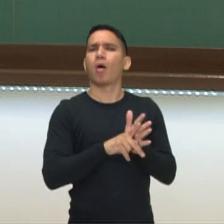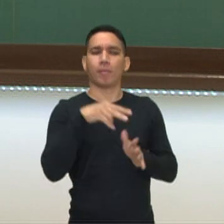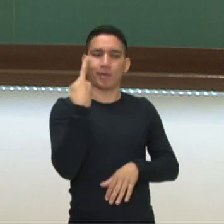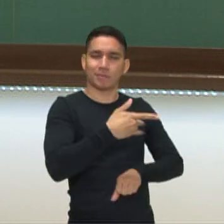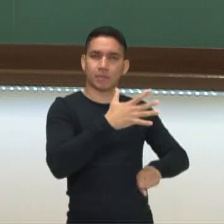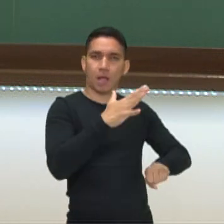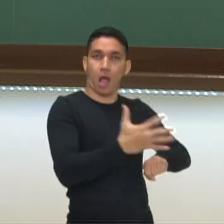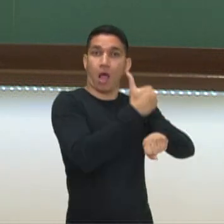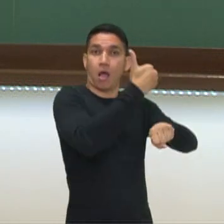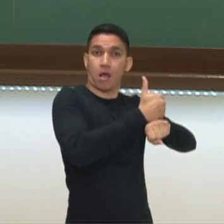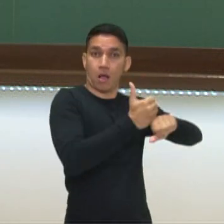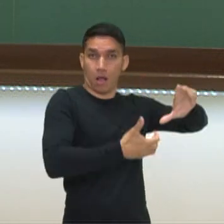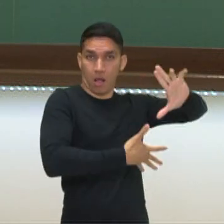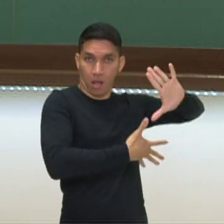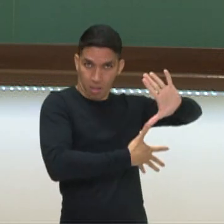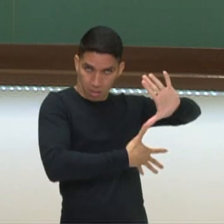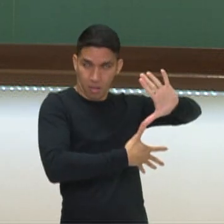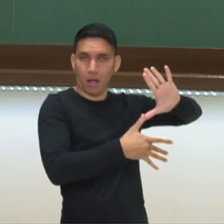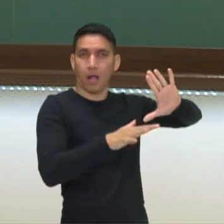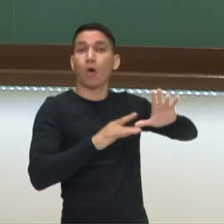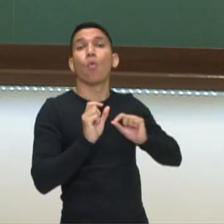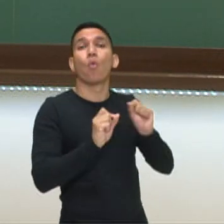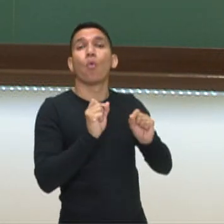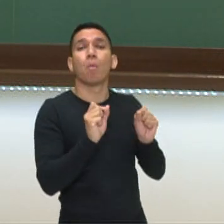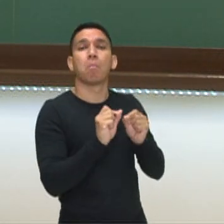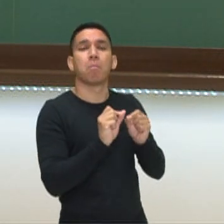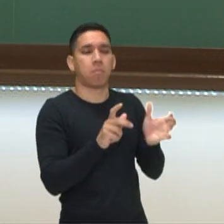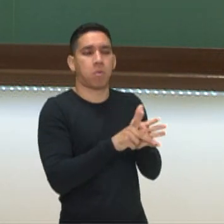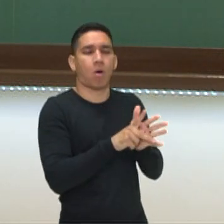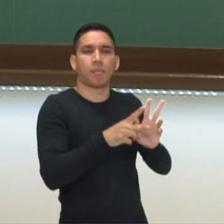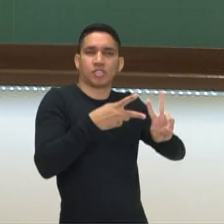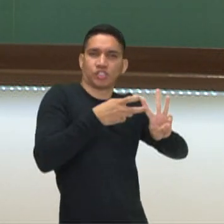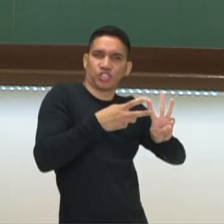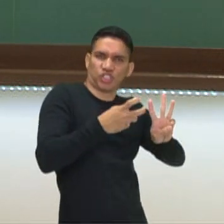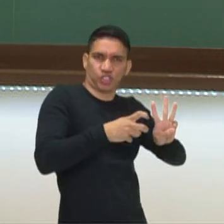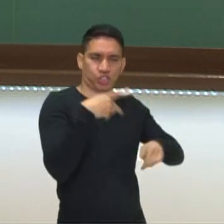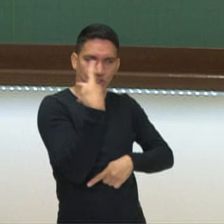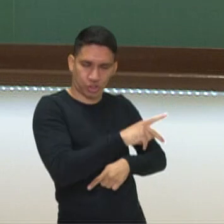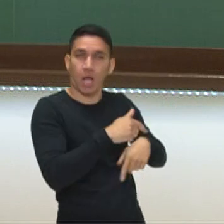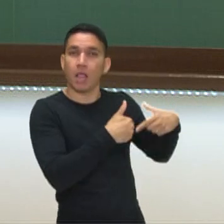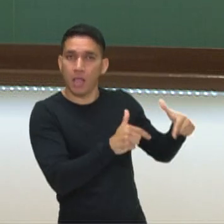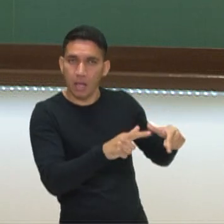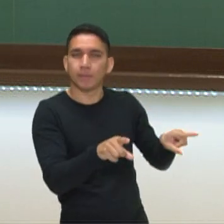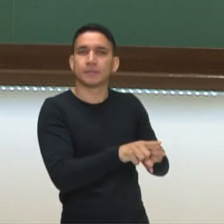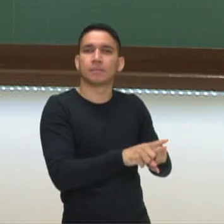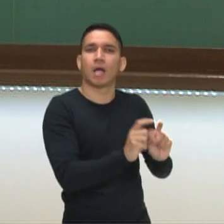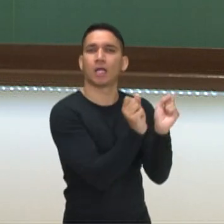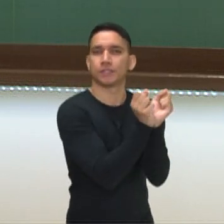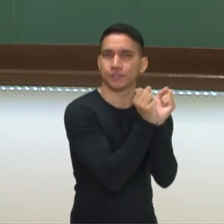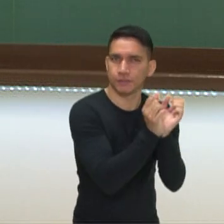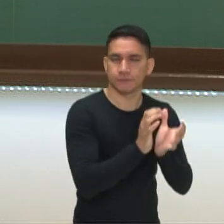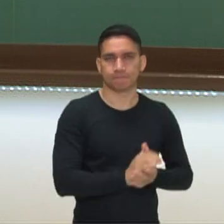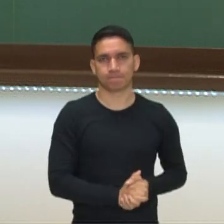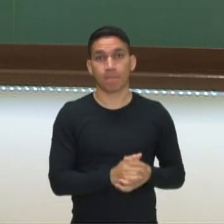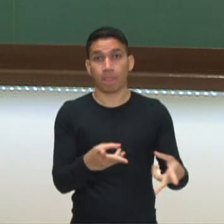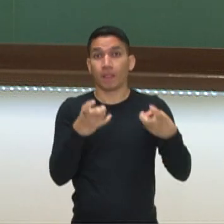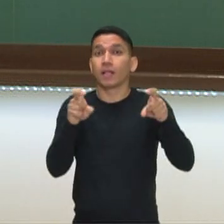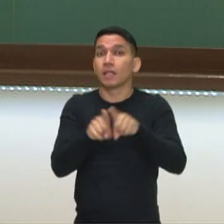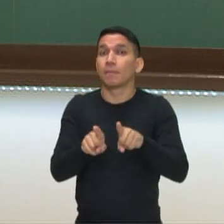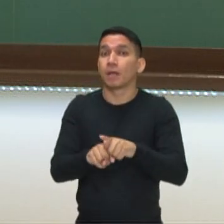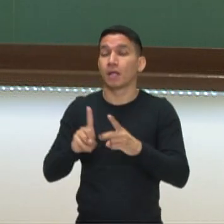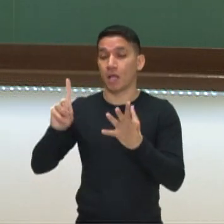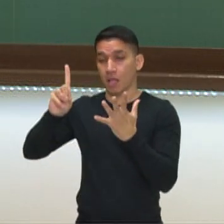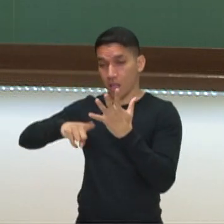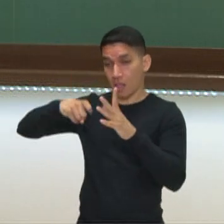da América através do trabalho escravo dos indígenas, né? Nós vimos também que a